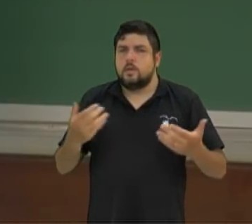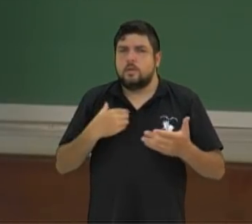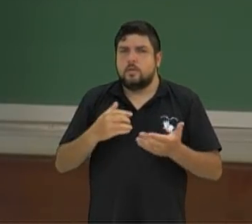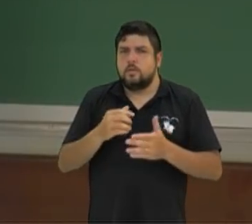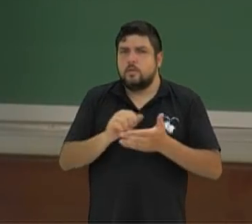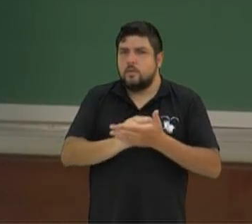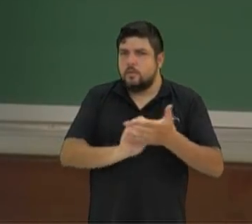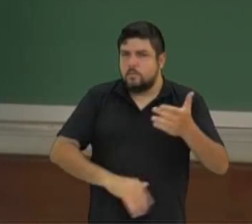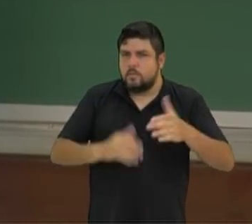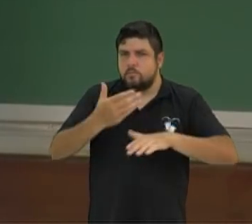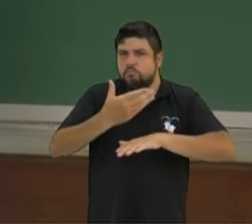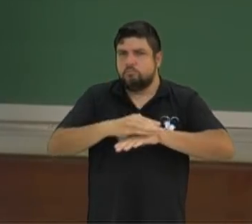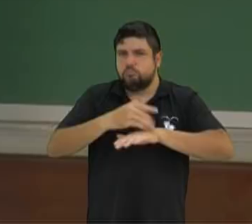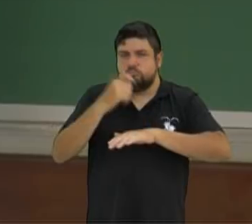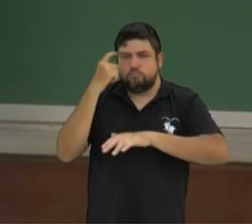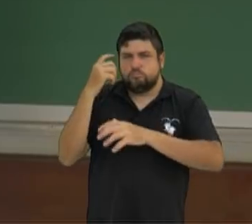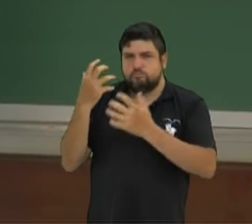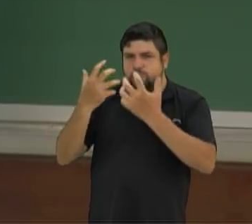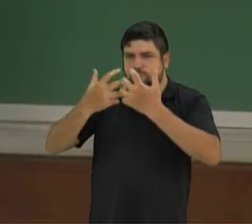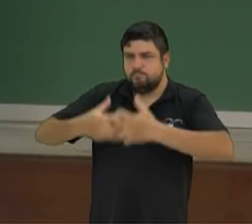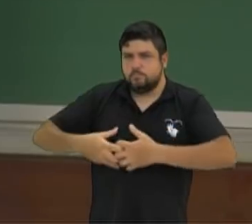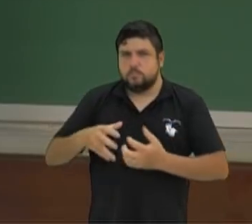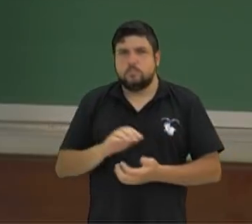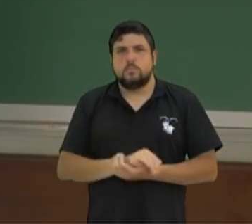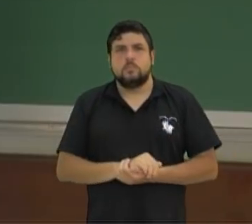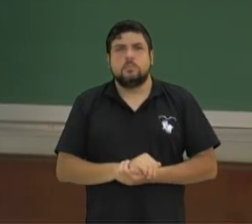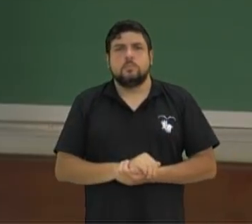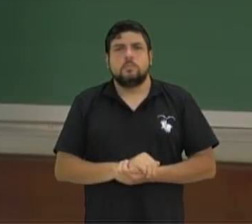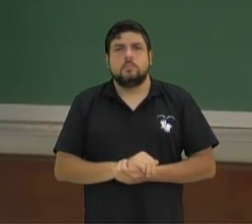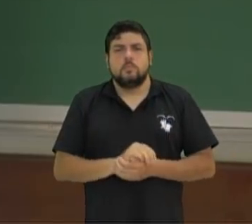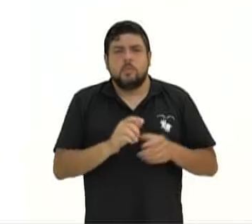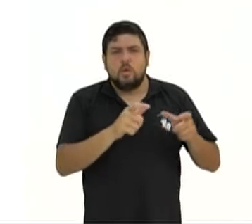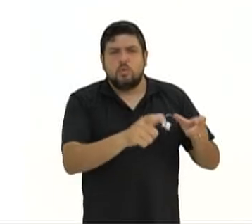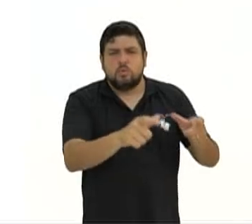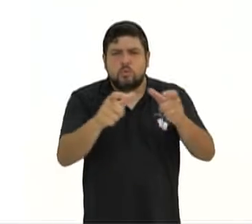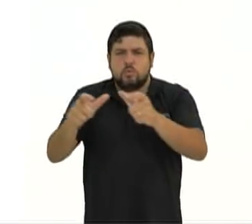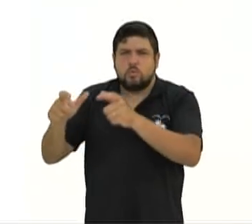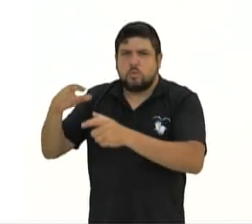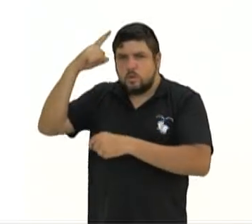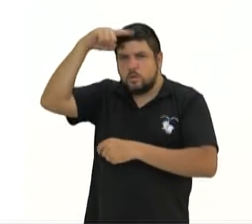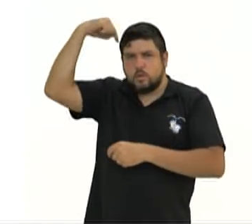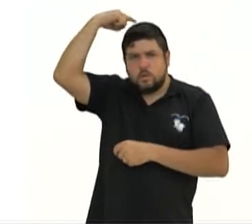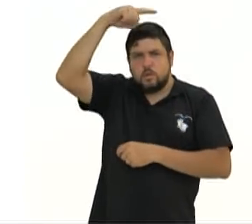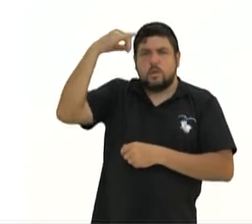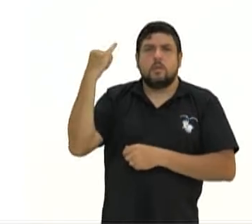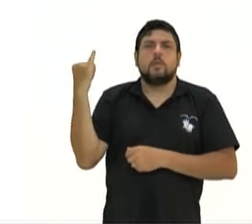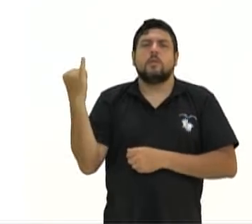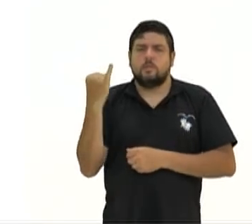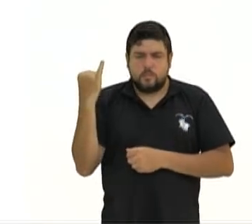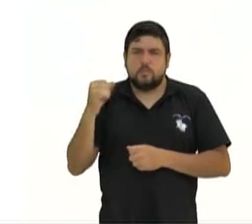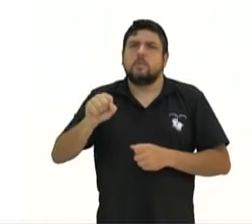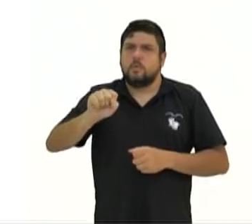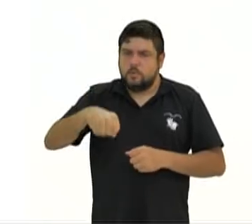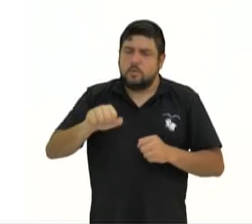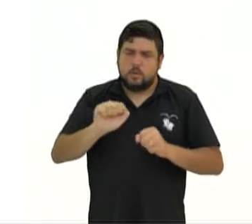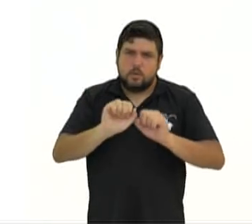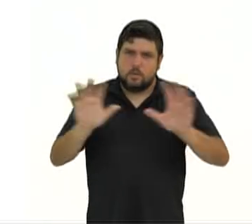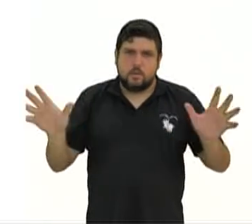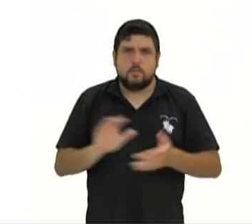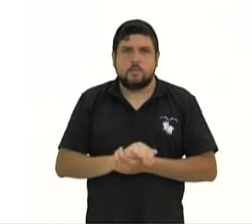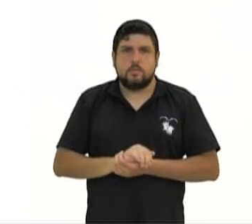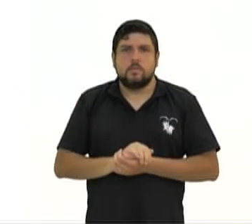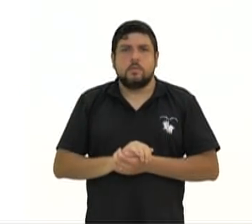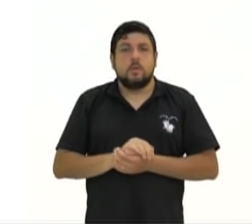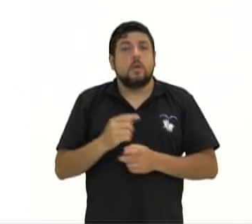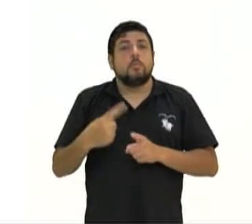exercitando o raciocínio lógico. Bom, os lugares sagrados são importantes para os religiosos, é claro, é óbvio. Pois